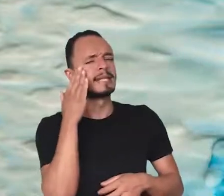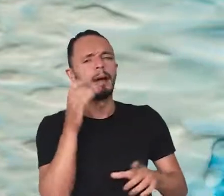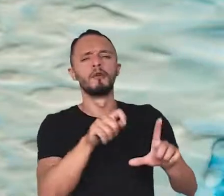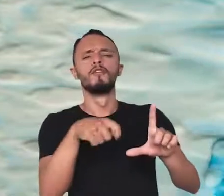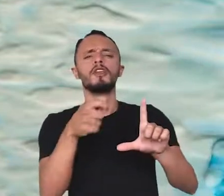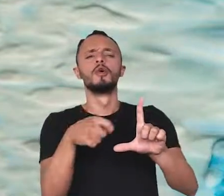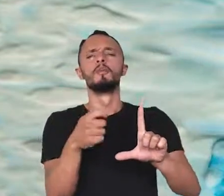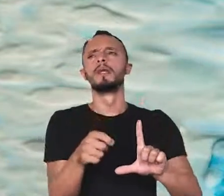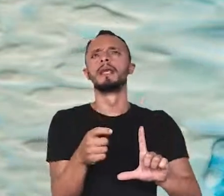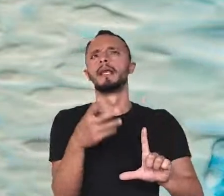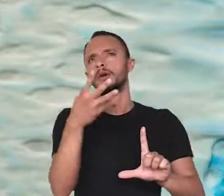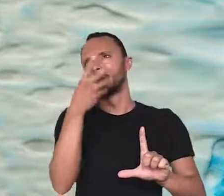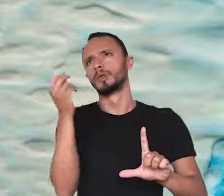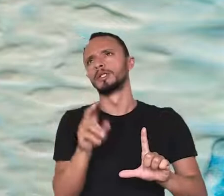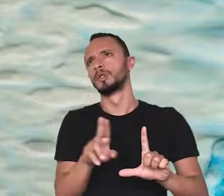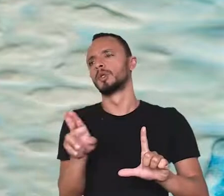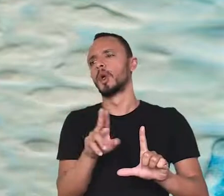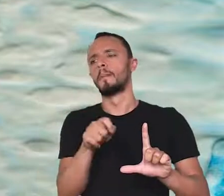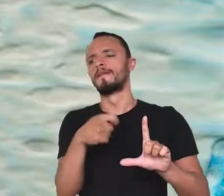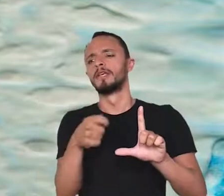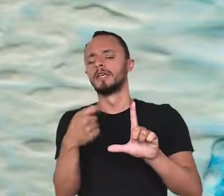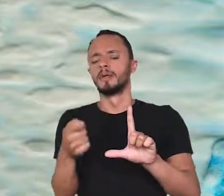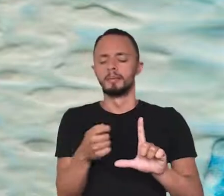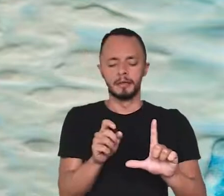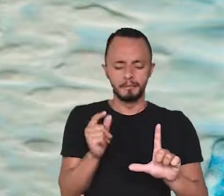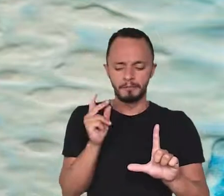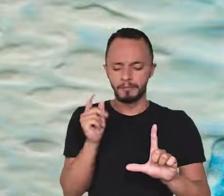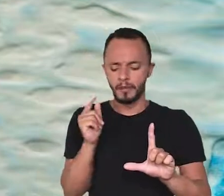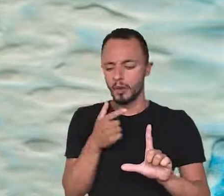Qual, bicho? Ai, gente, eu tô muito ruim pra guardar nome.